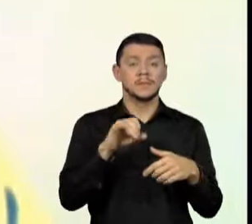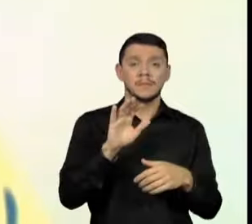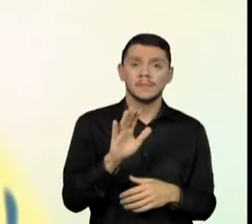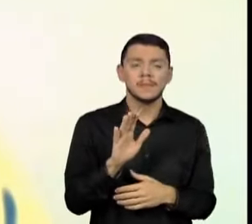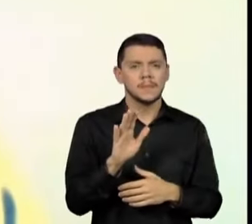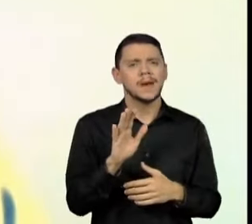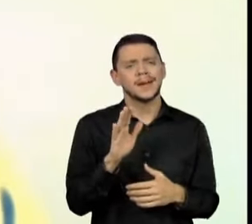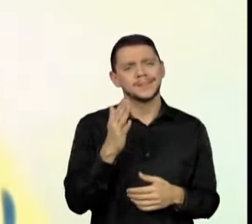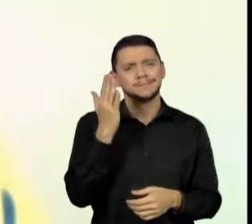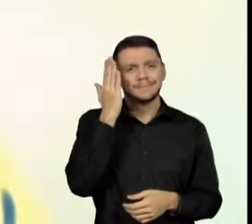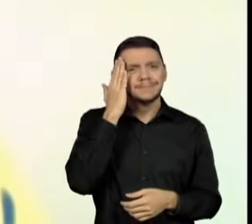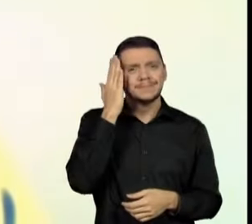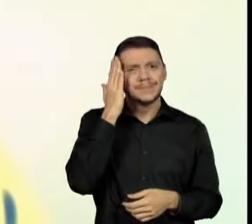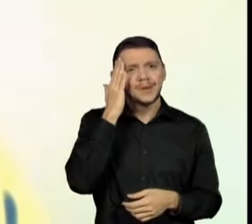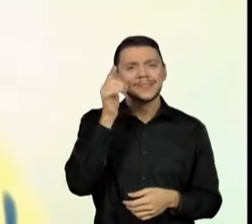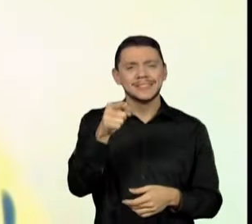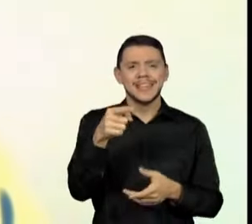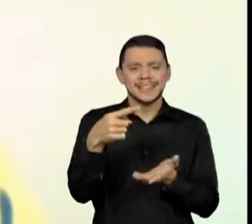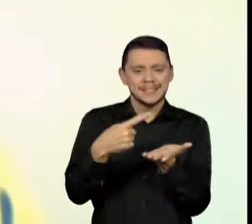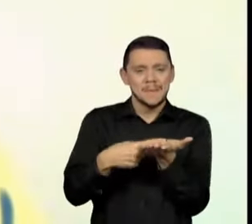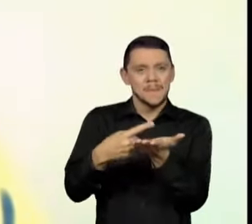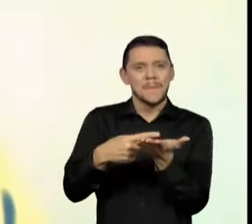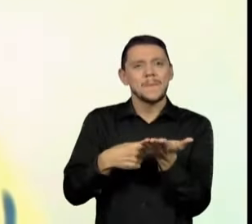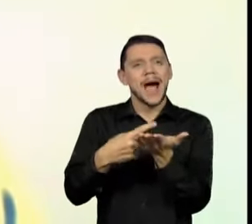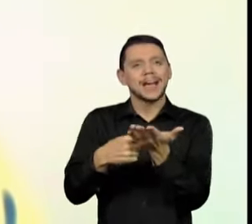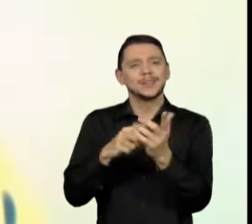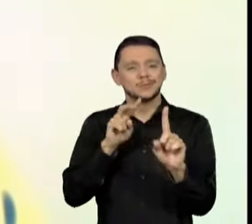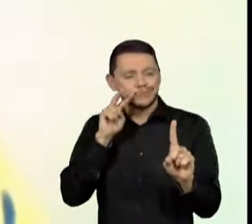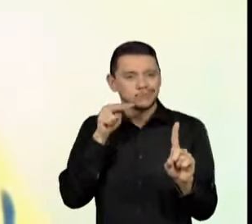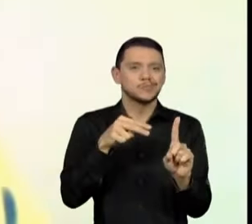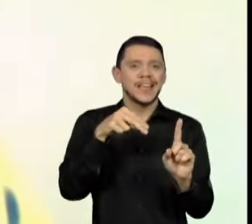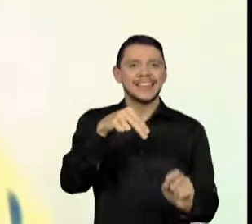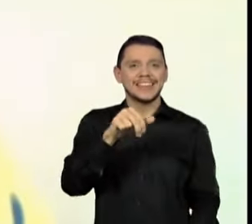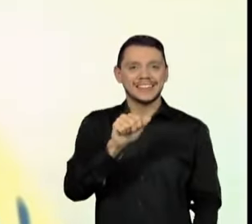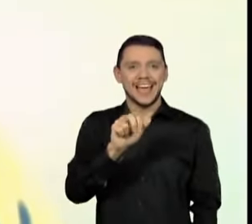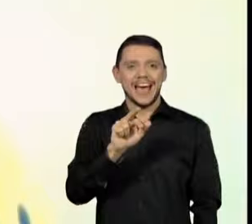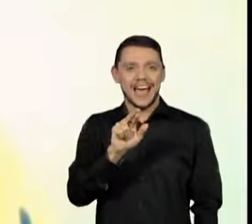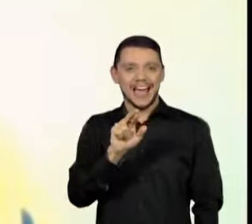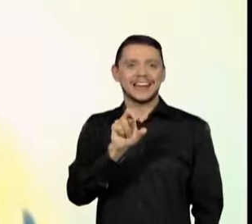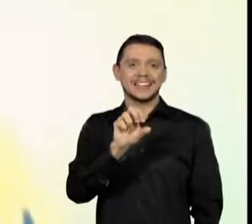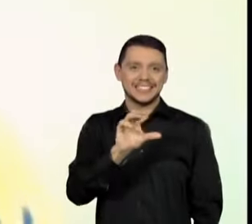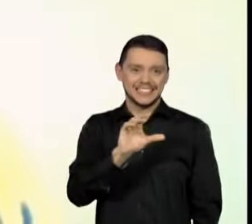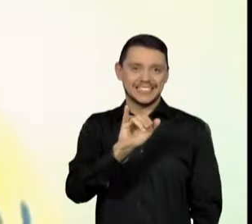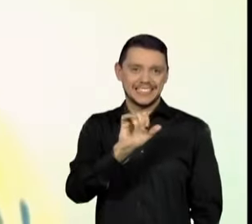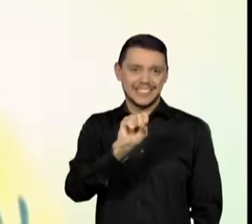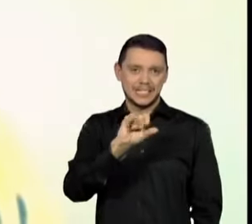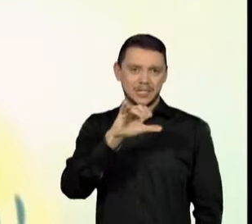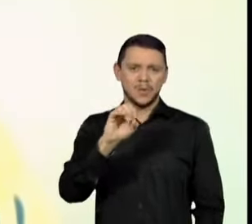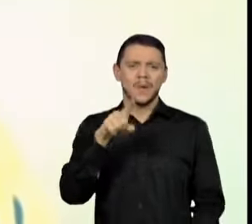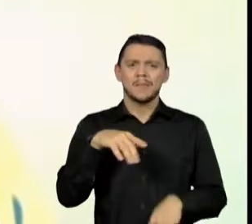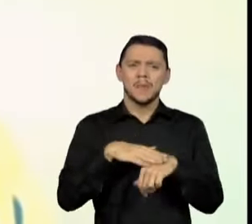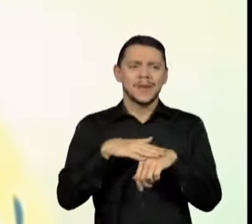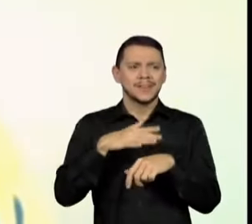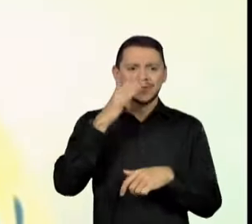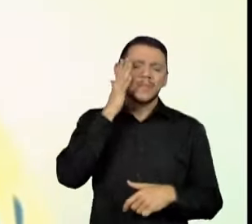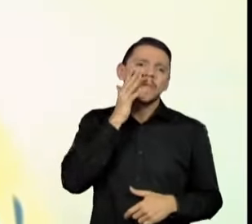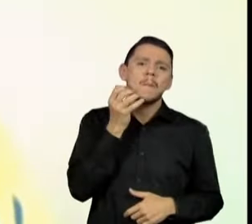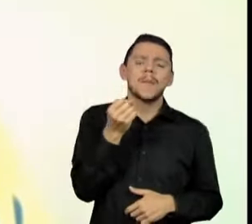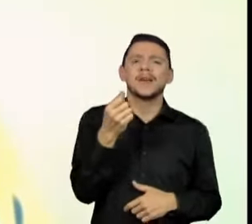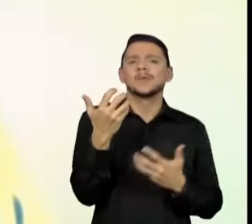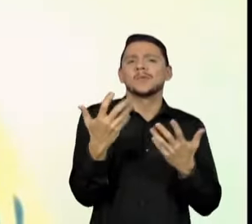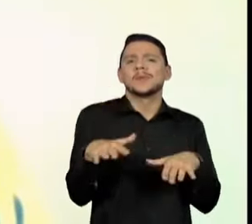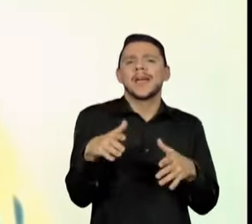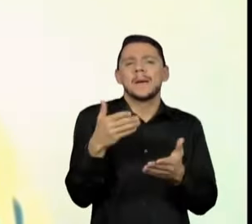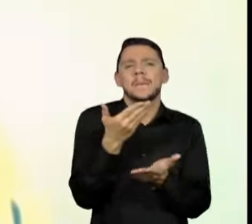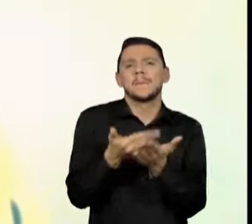eu sei que esse pacto narcísico entre os brancos, no momento que as pessoas não querem perder os seus